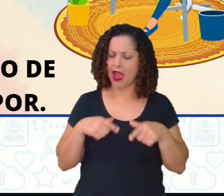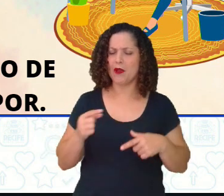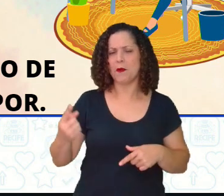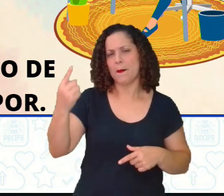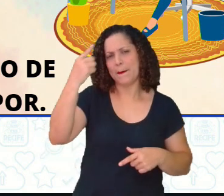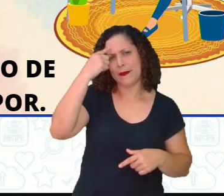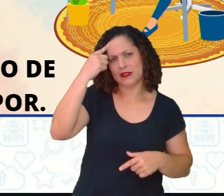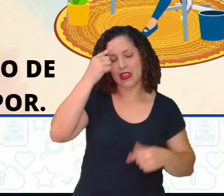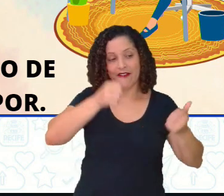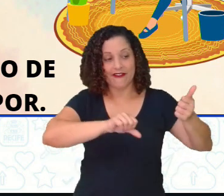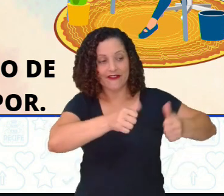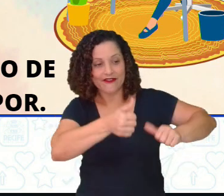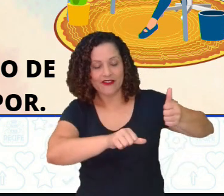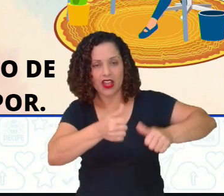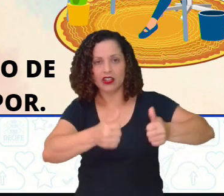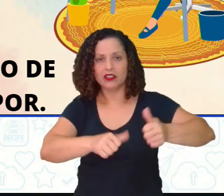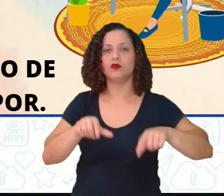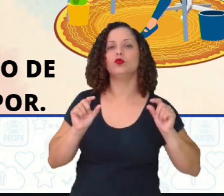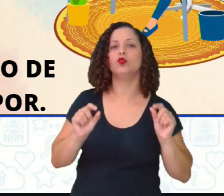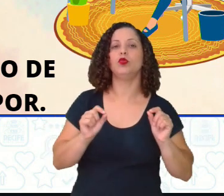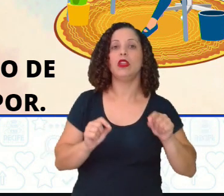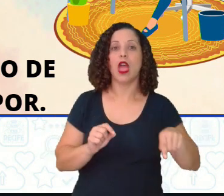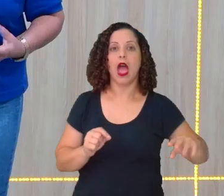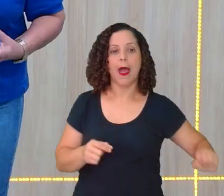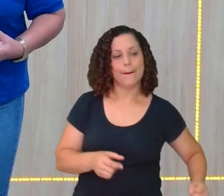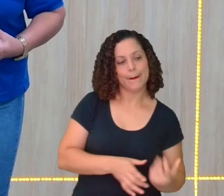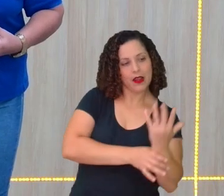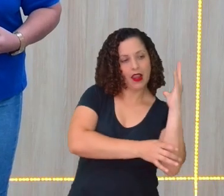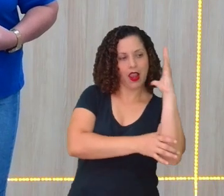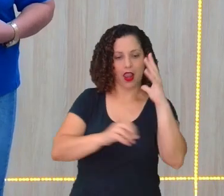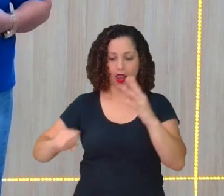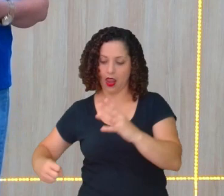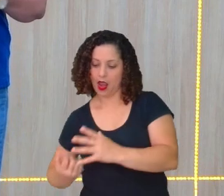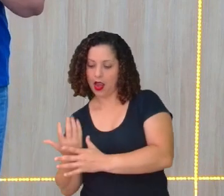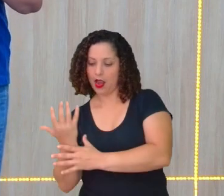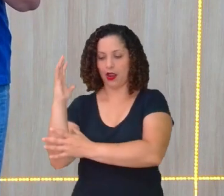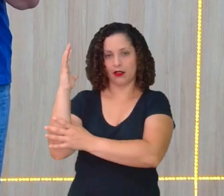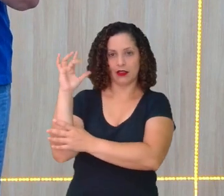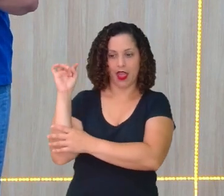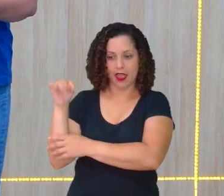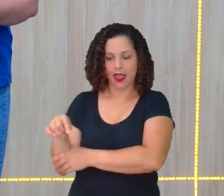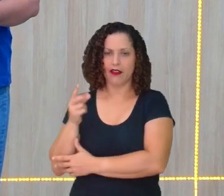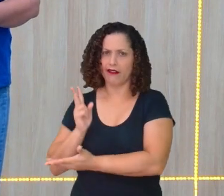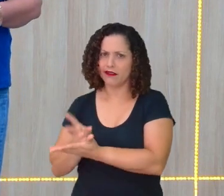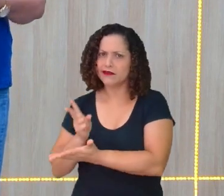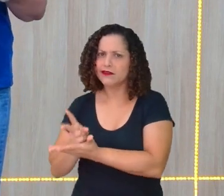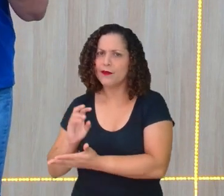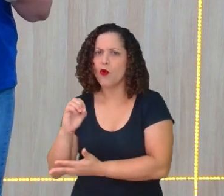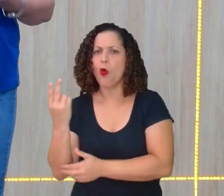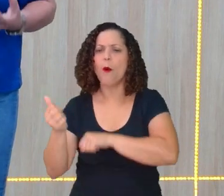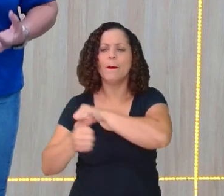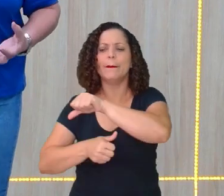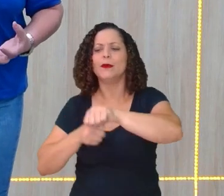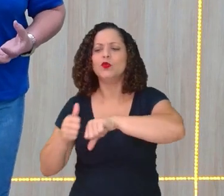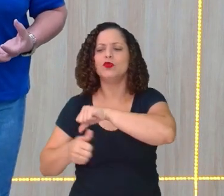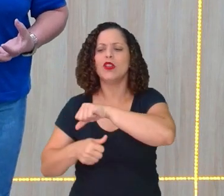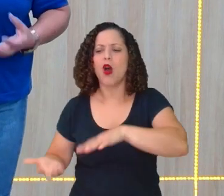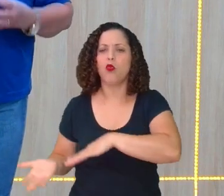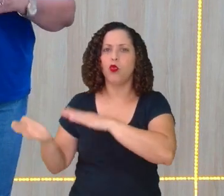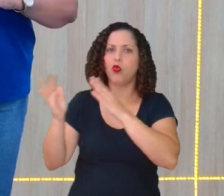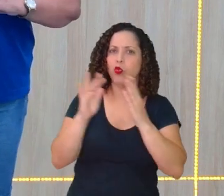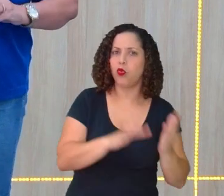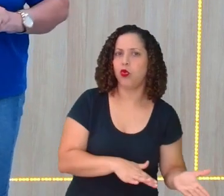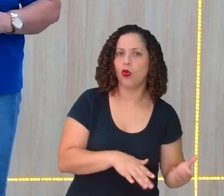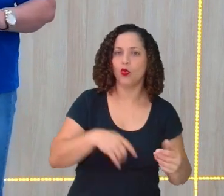se algumas plantas, elas são, não é? Elas mudam durante o ano, elas têm aí sérias características. Qual é a posição do sol